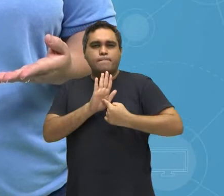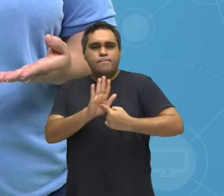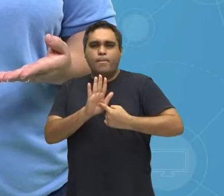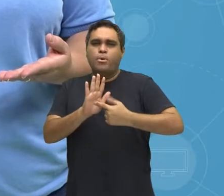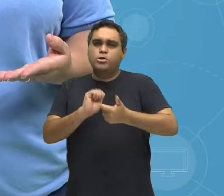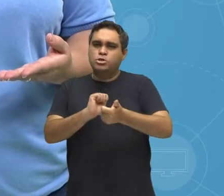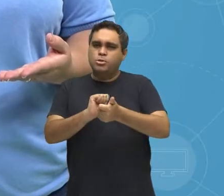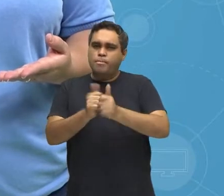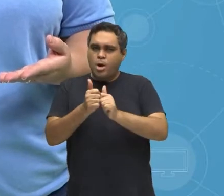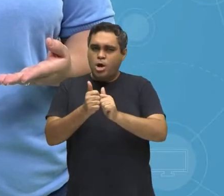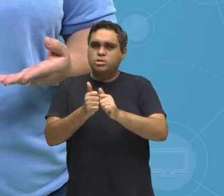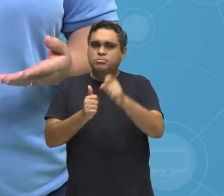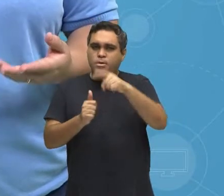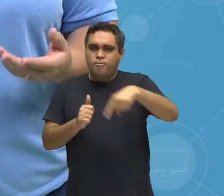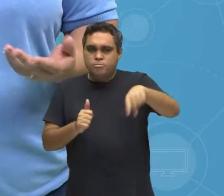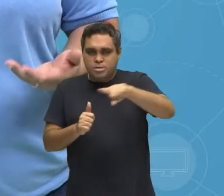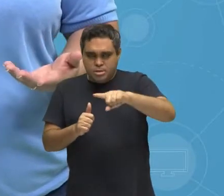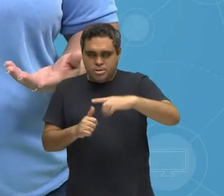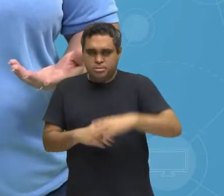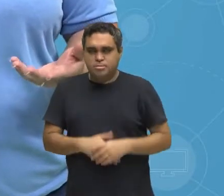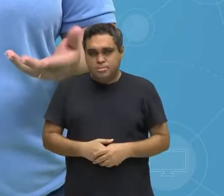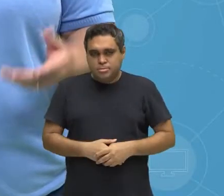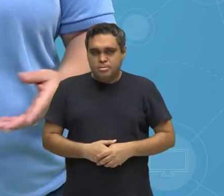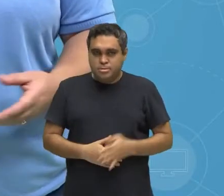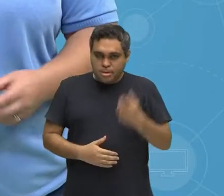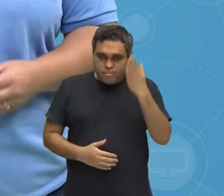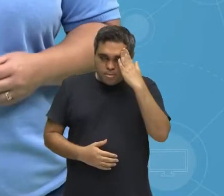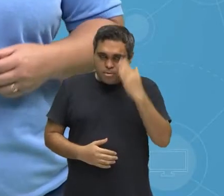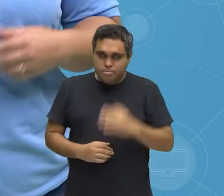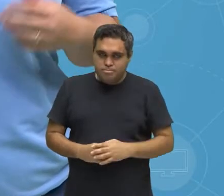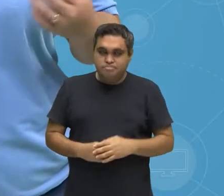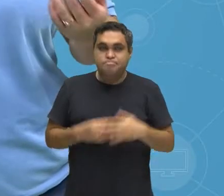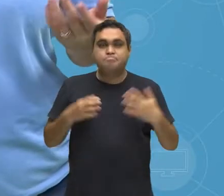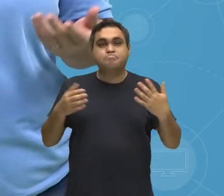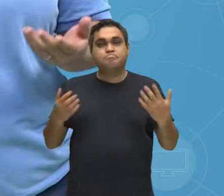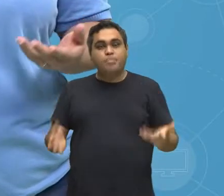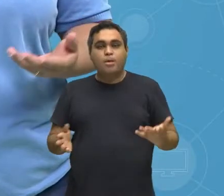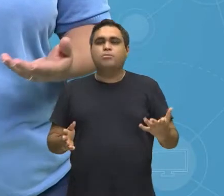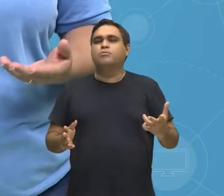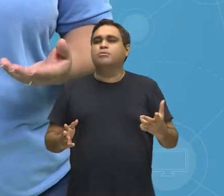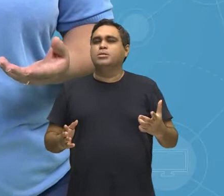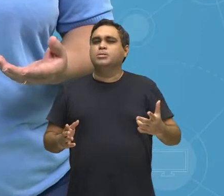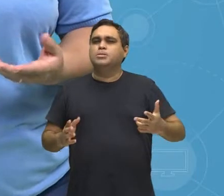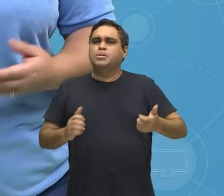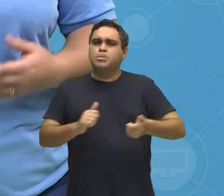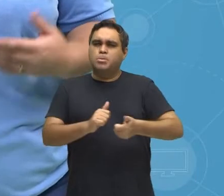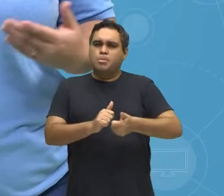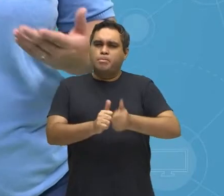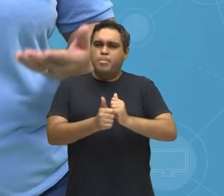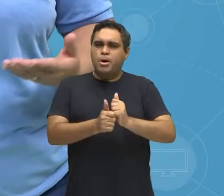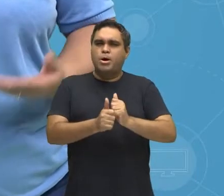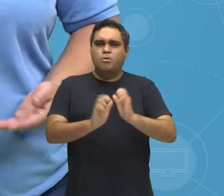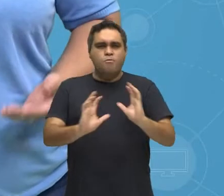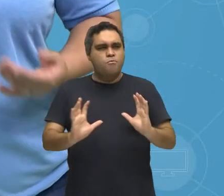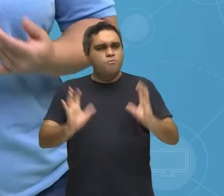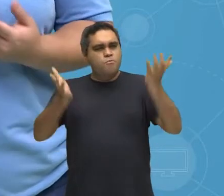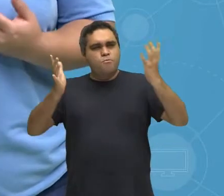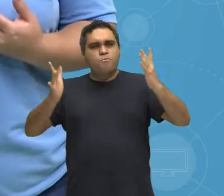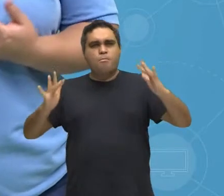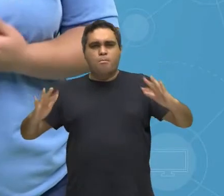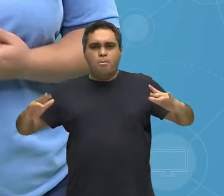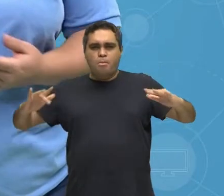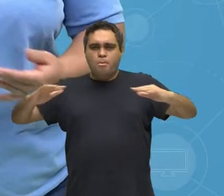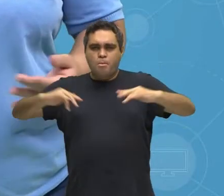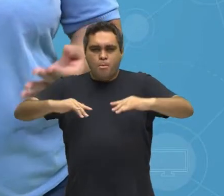esportes? E aí? Normalmente, quando se fala num grande evento esportivo, a gente lembra do quê? Copa